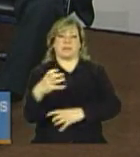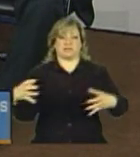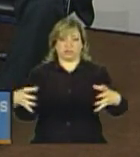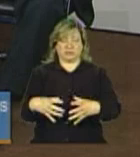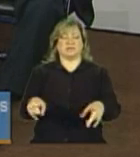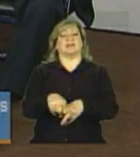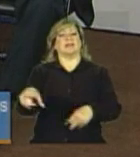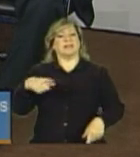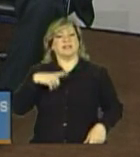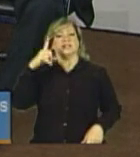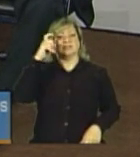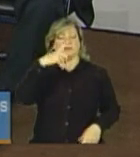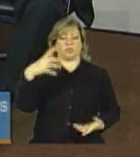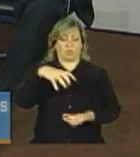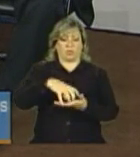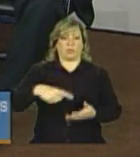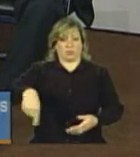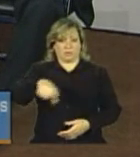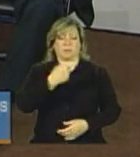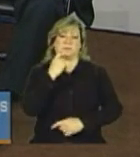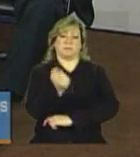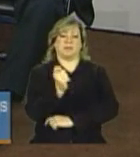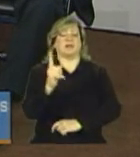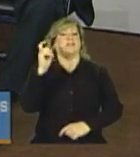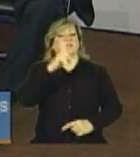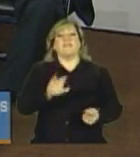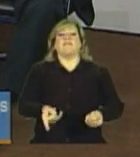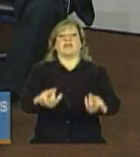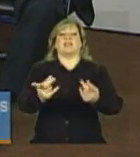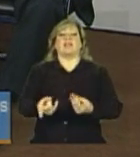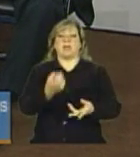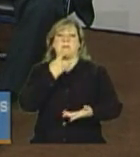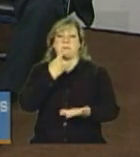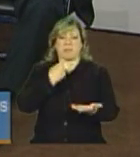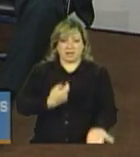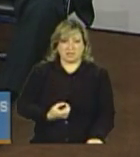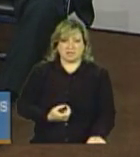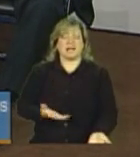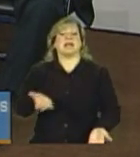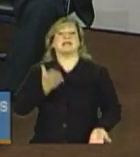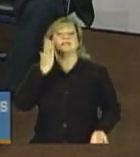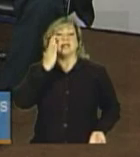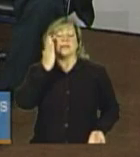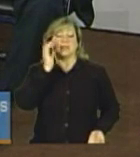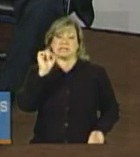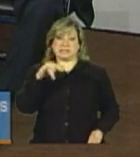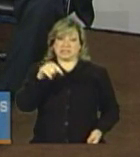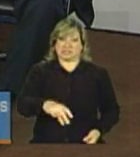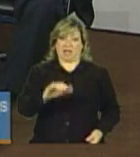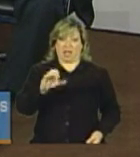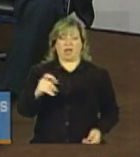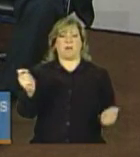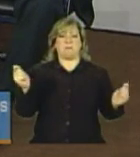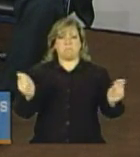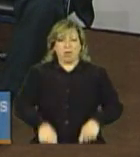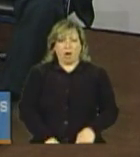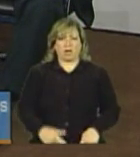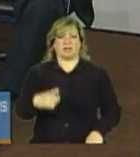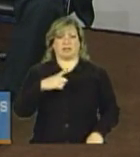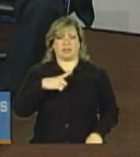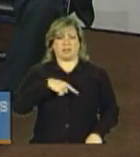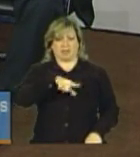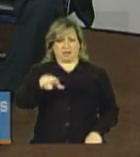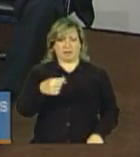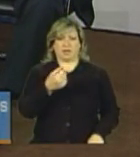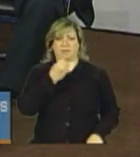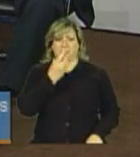tem dificuldades. A colônia está tendo dificuldades de vender a produção. Quer saber se, nesse caso, eles podem contar com